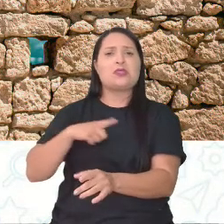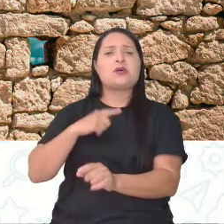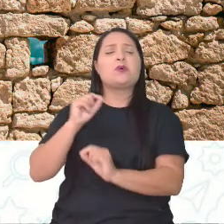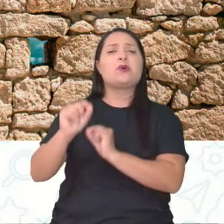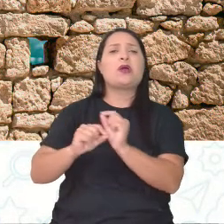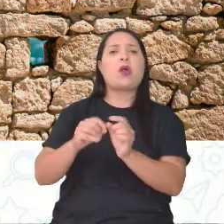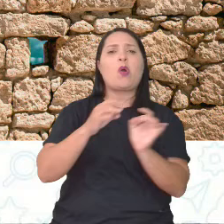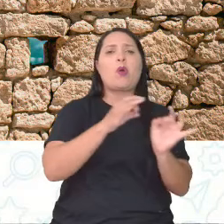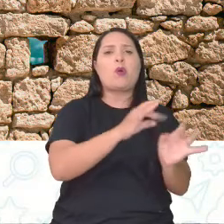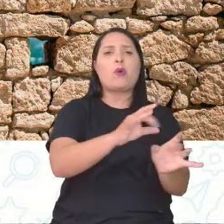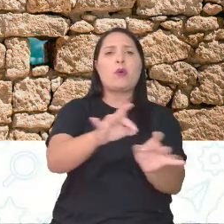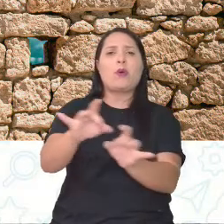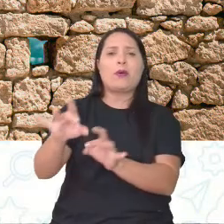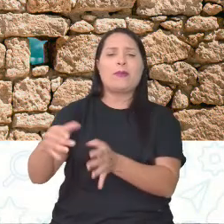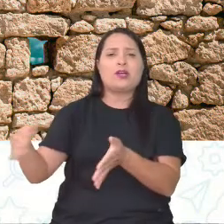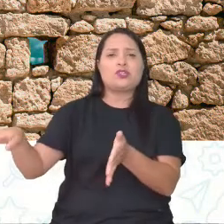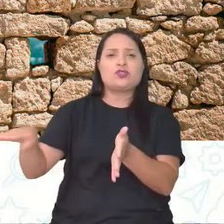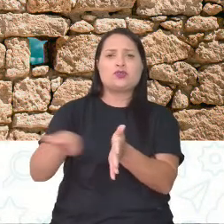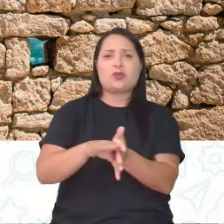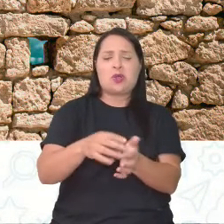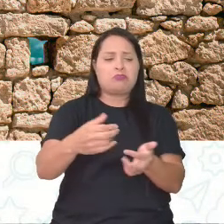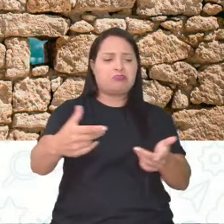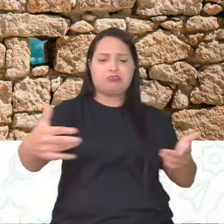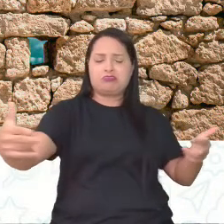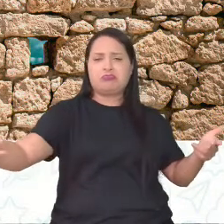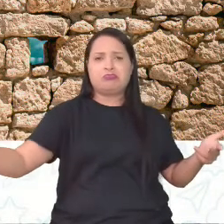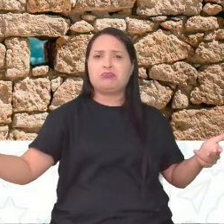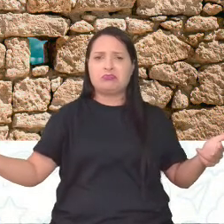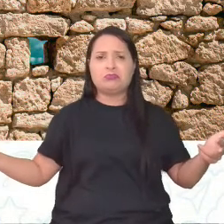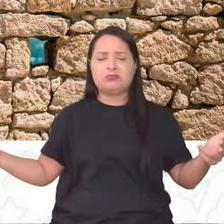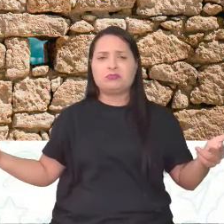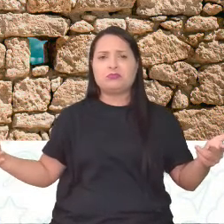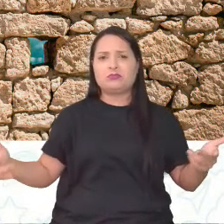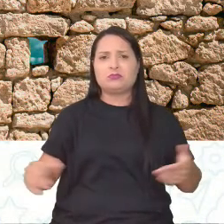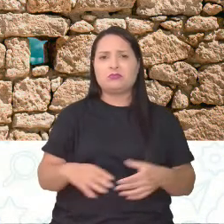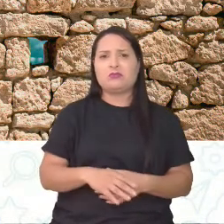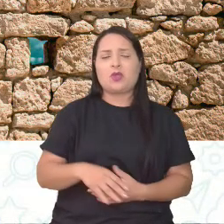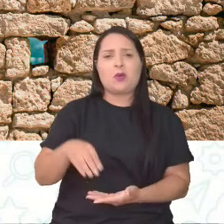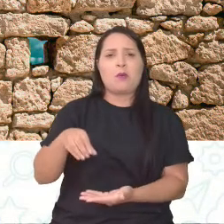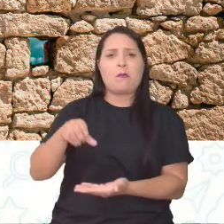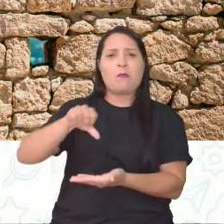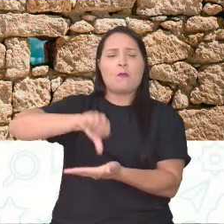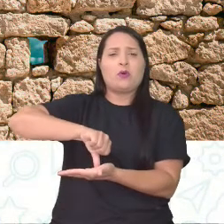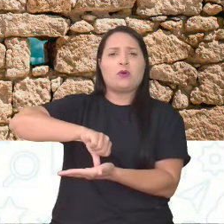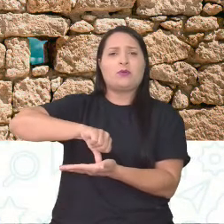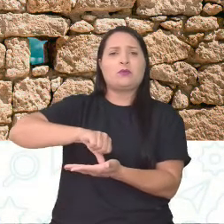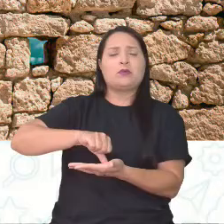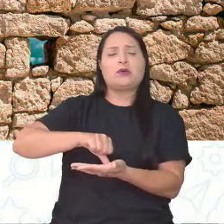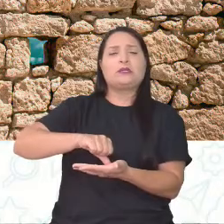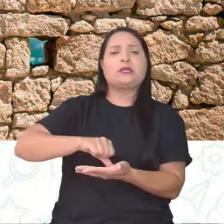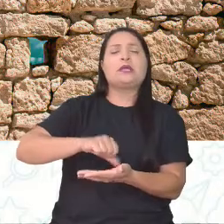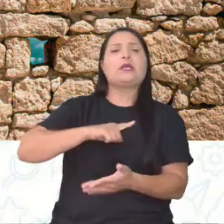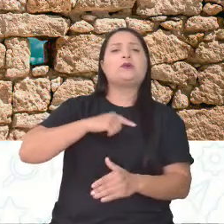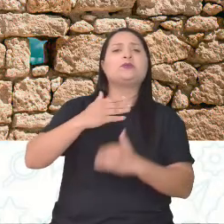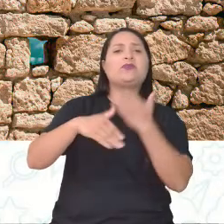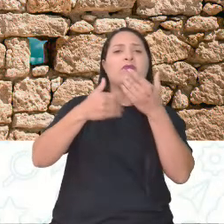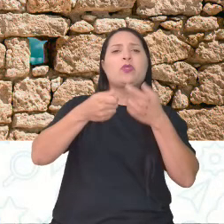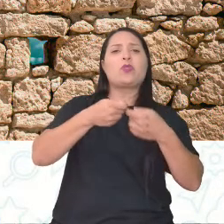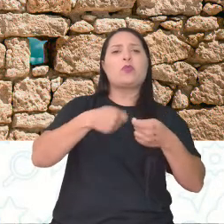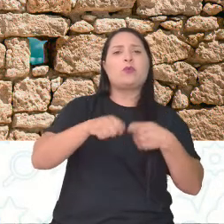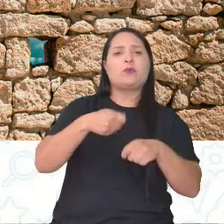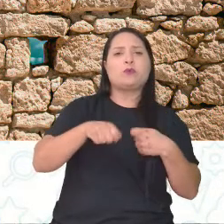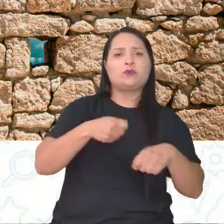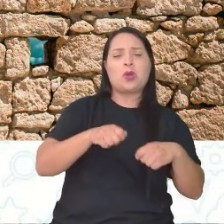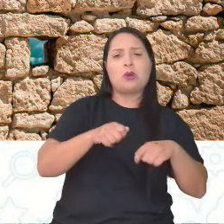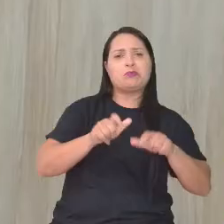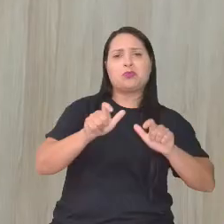comércio, né? A chegada de mercadorias também, né? Um polo ali para o desenvolvimento econômico também de uma